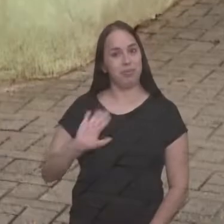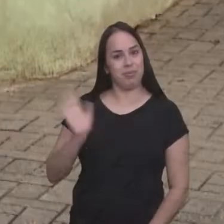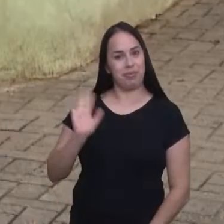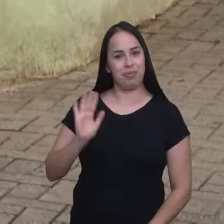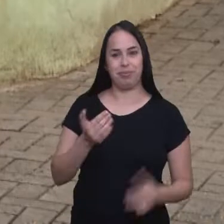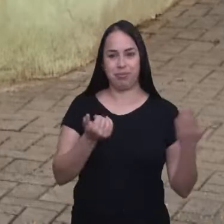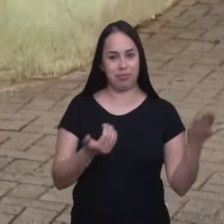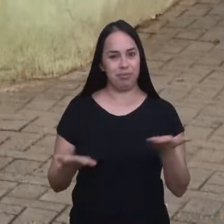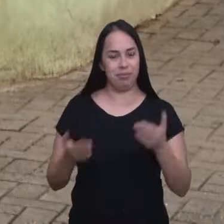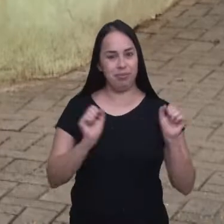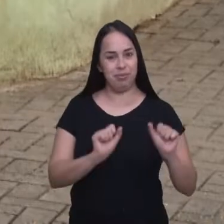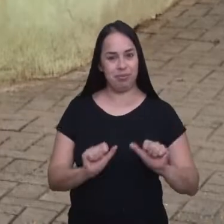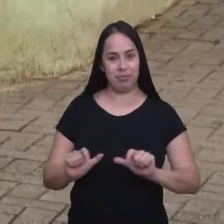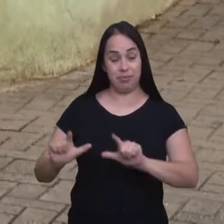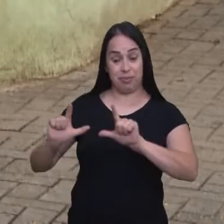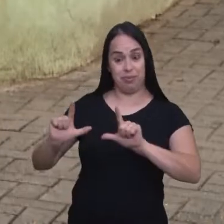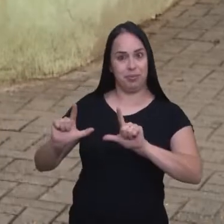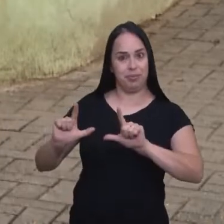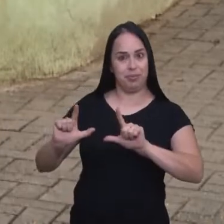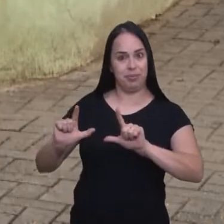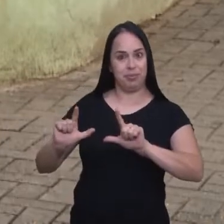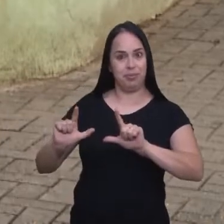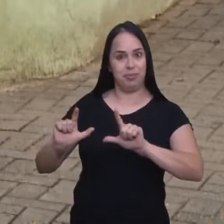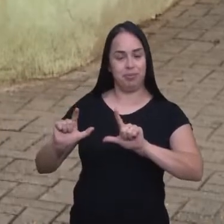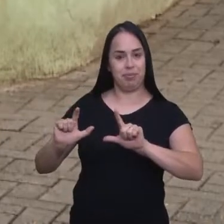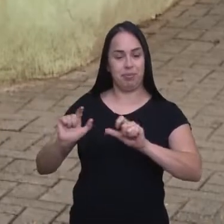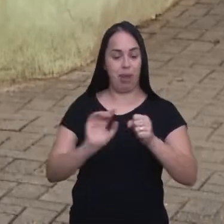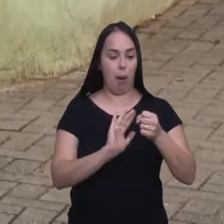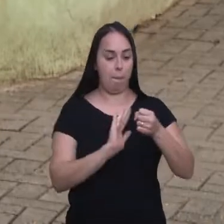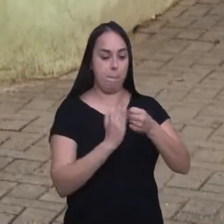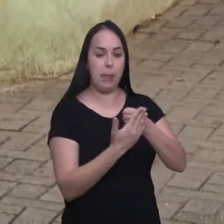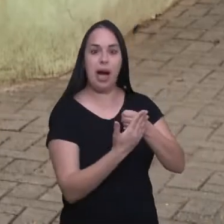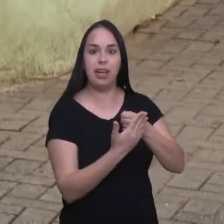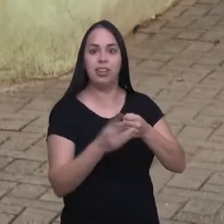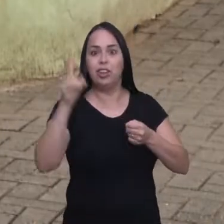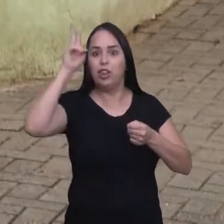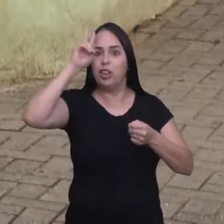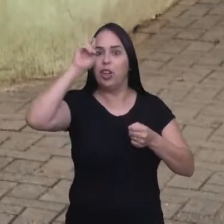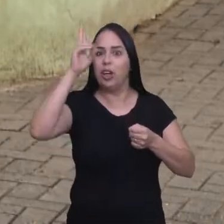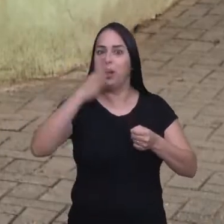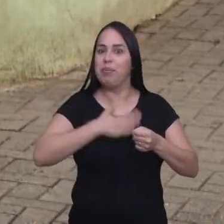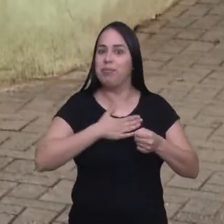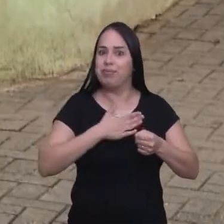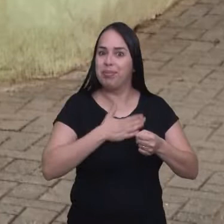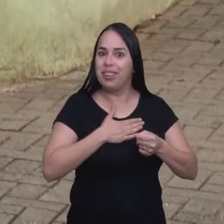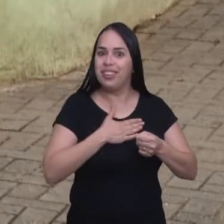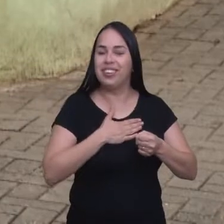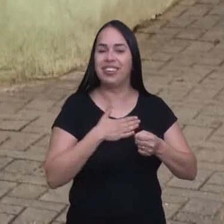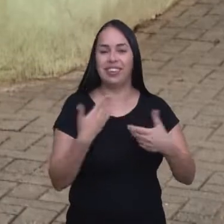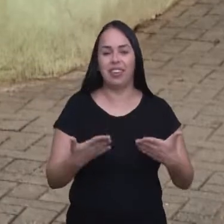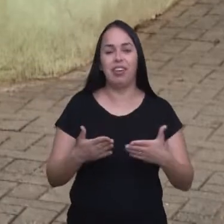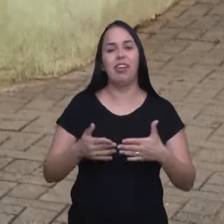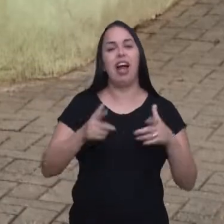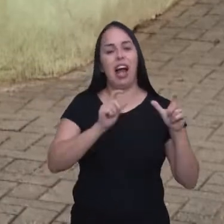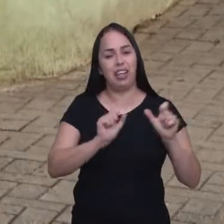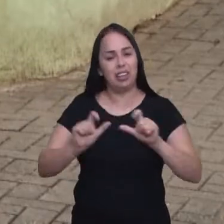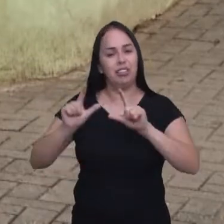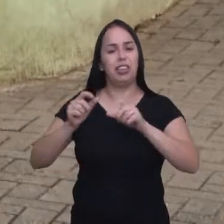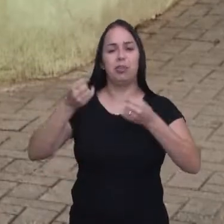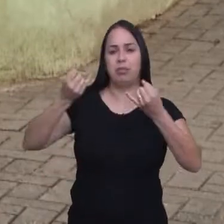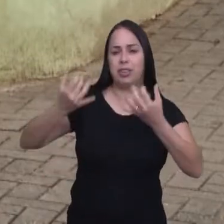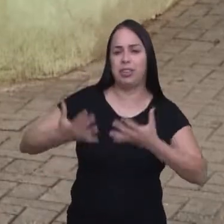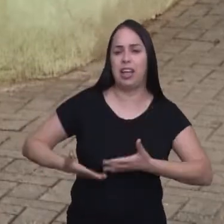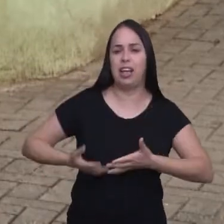Olá, seja bem-vindo ao nosso programa. O Histórias do Meu Bairro é um pouco de todos nós. Aqui vamos contar histórias de luta